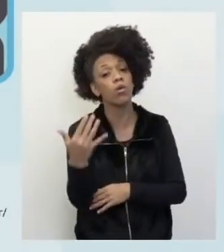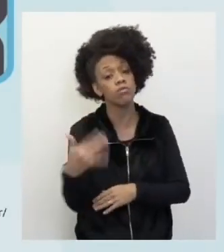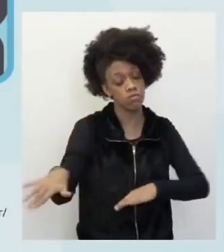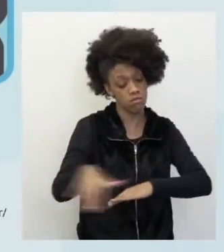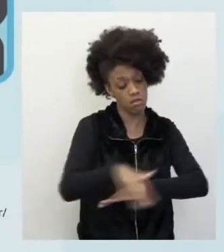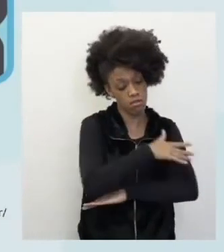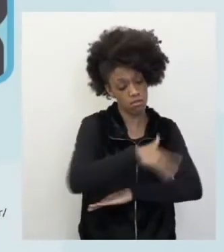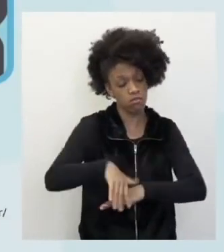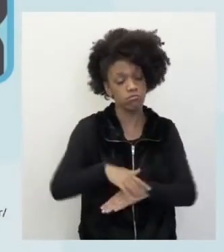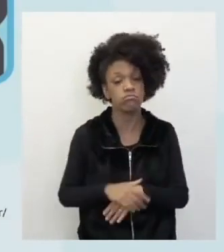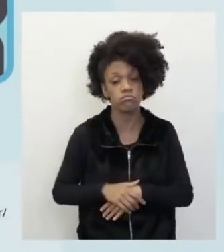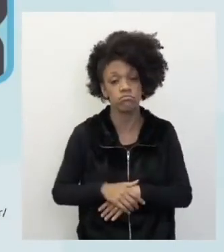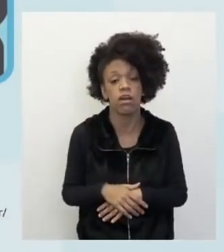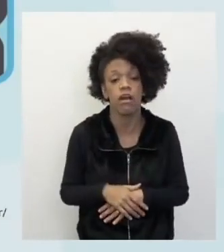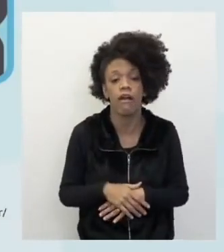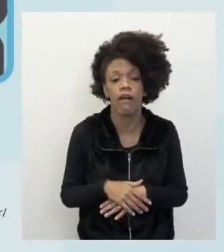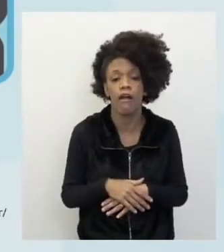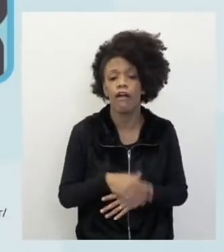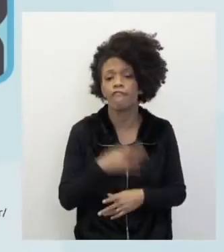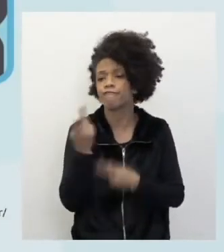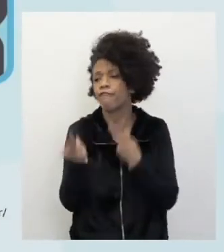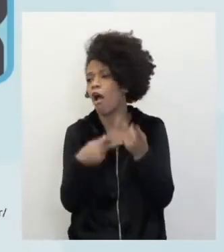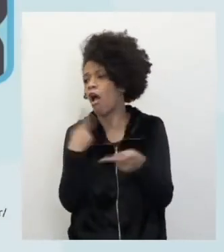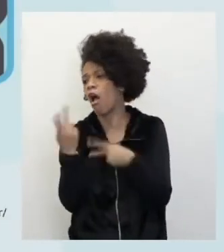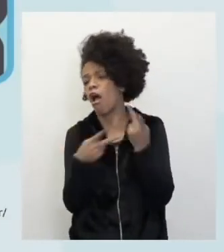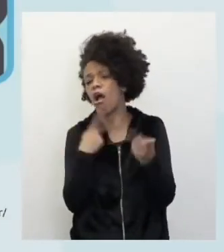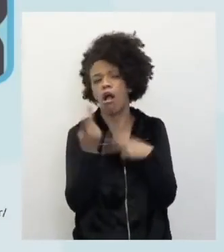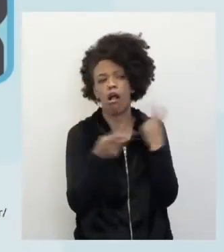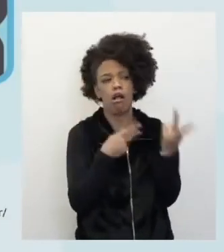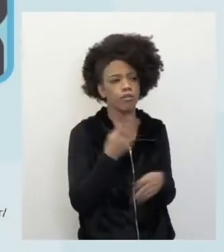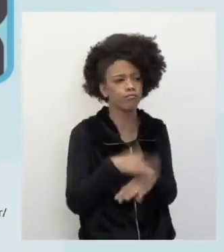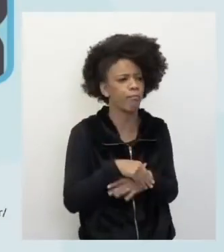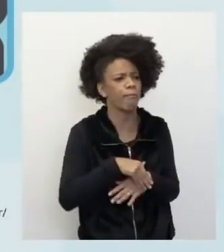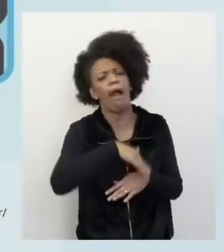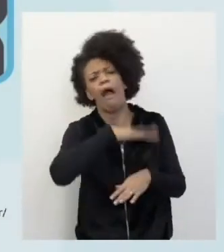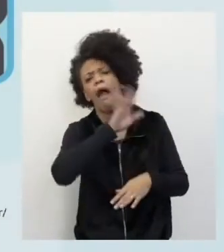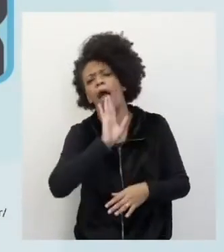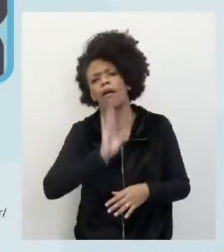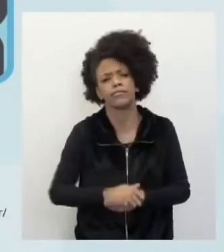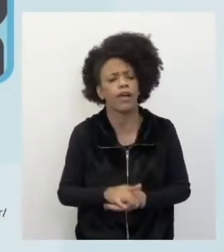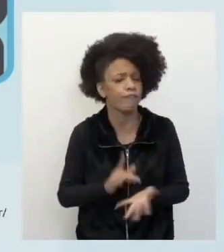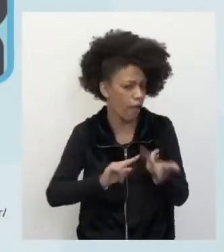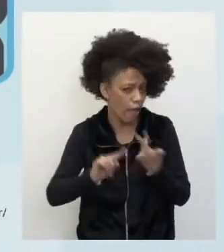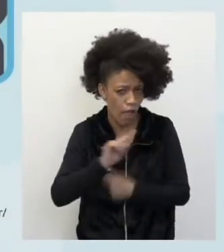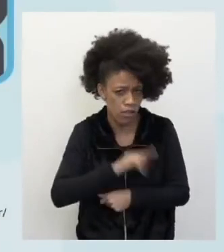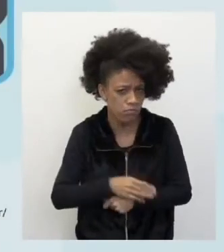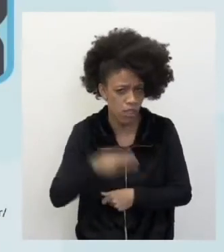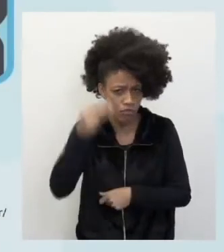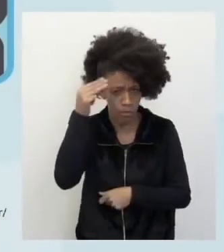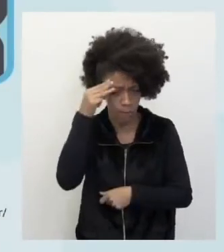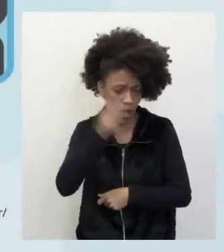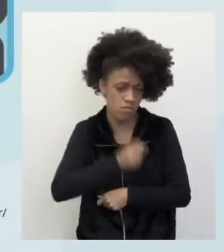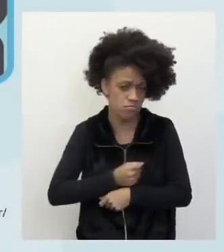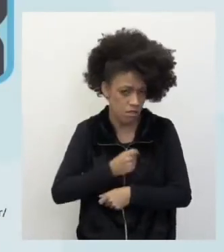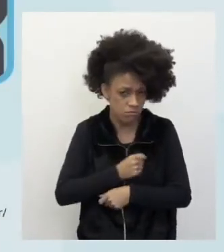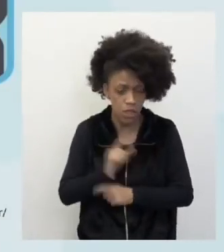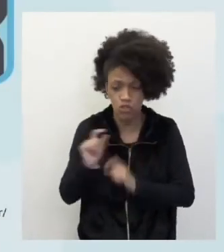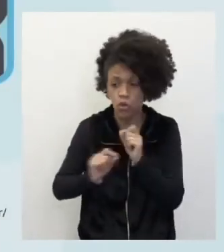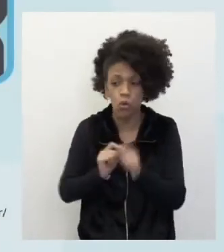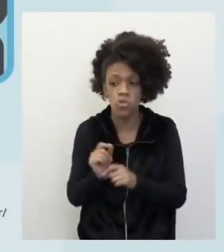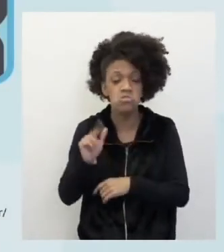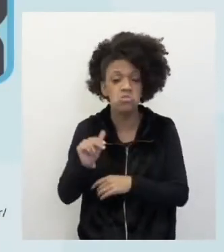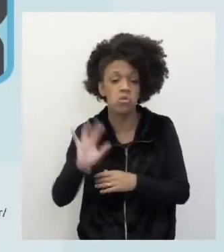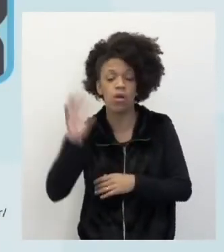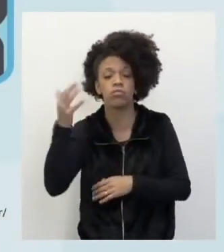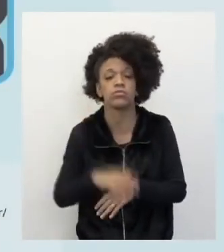estrada fala o quê? Muita coisa mais do que isso. Fala de muitas outras coisas, de memórias e de saudades e de coisas que nunca foram. E